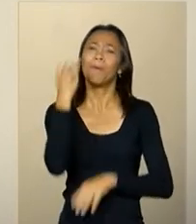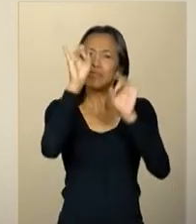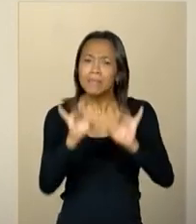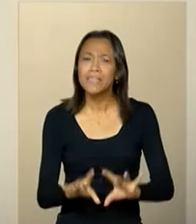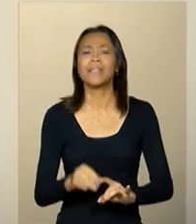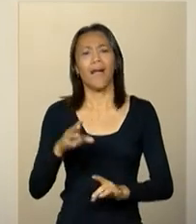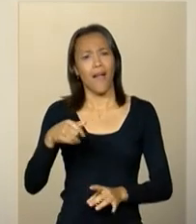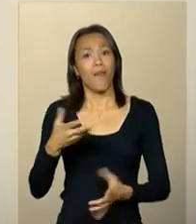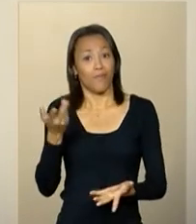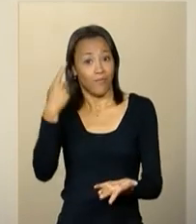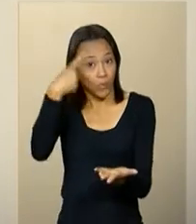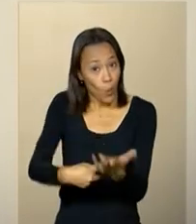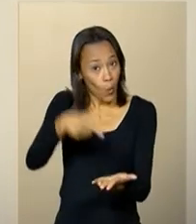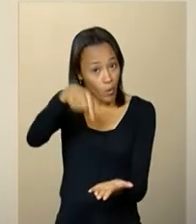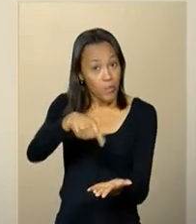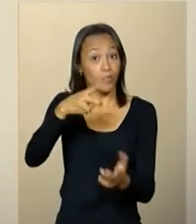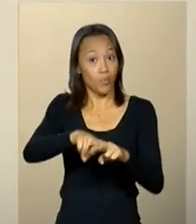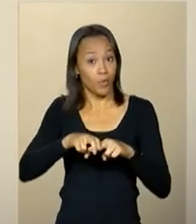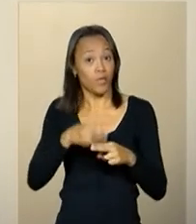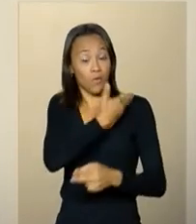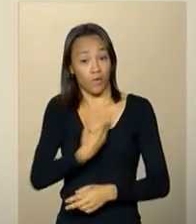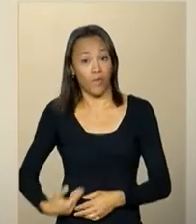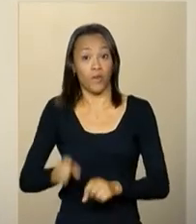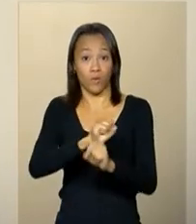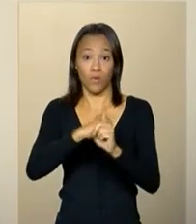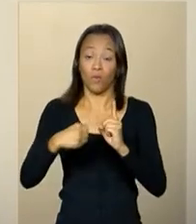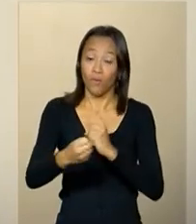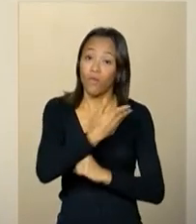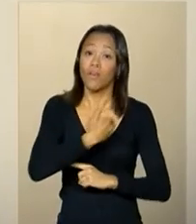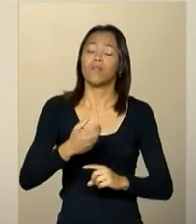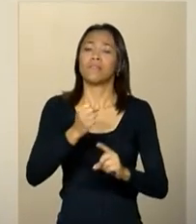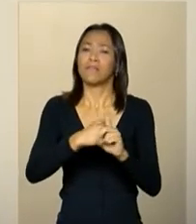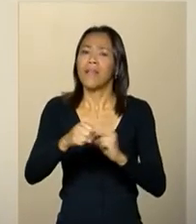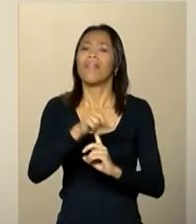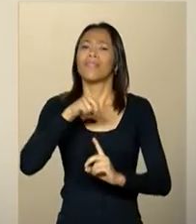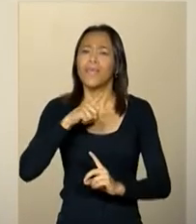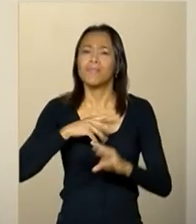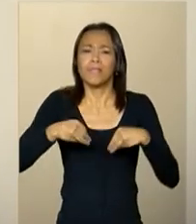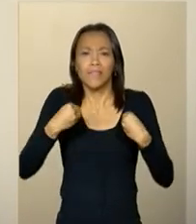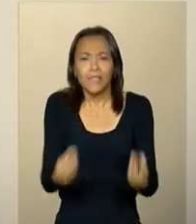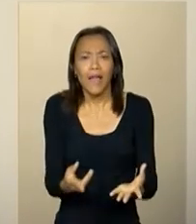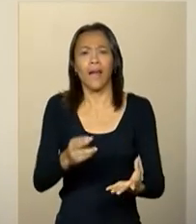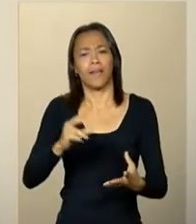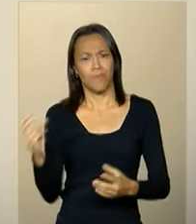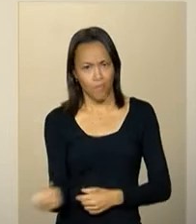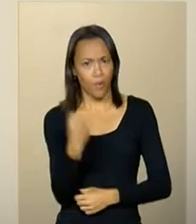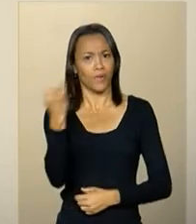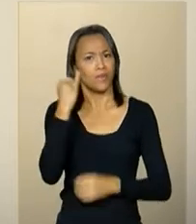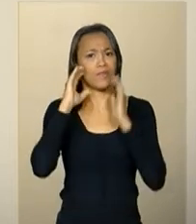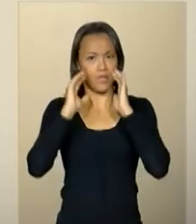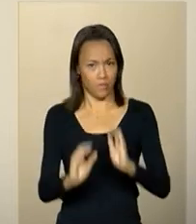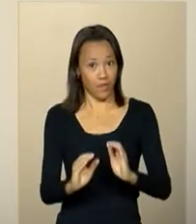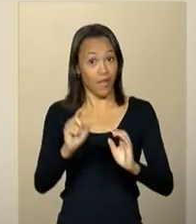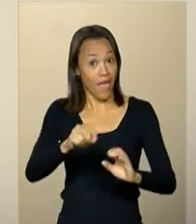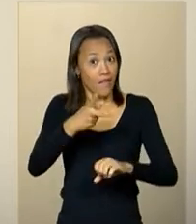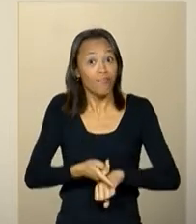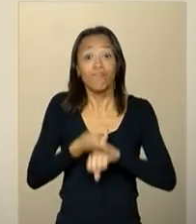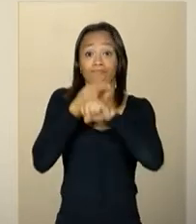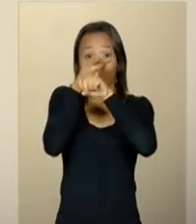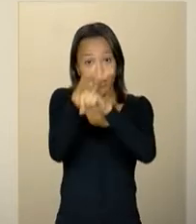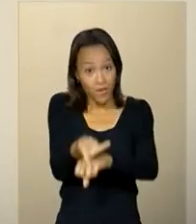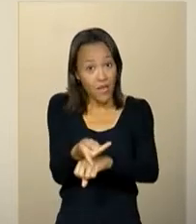por isso nós brasileiros governos e sociedade temos que valorizá-lo isso significa